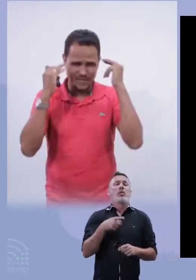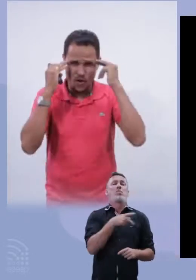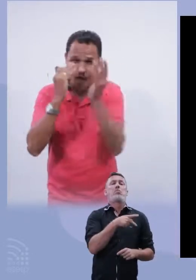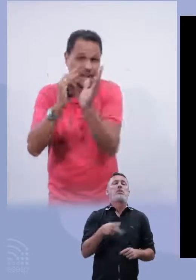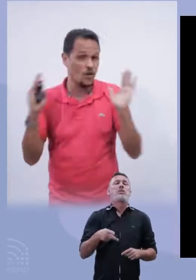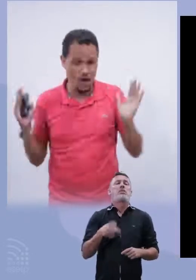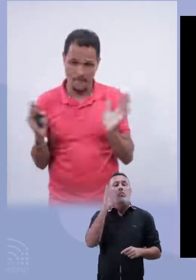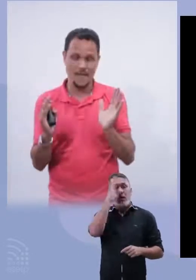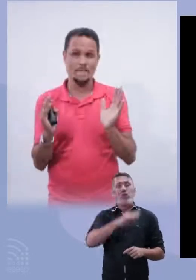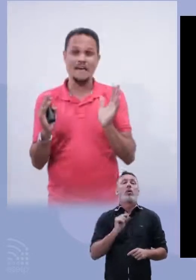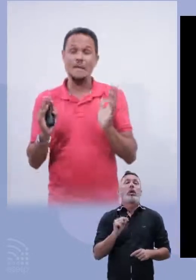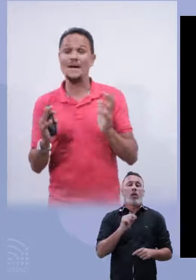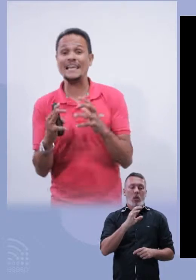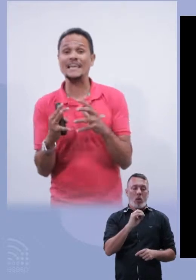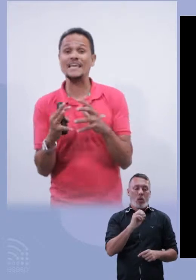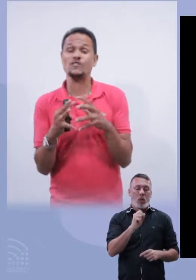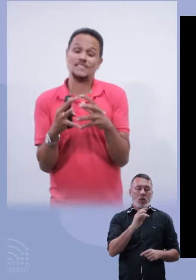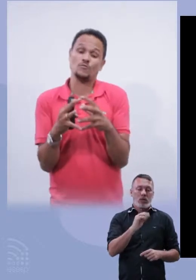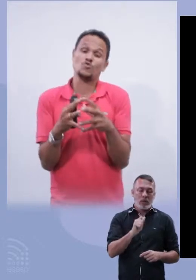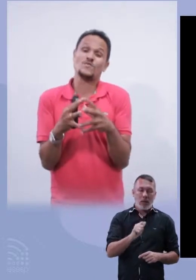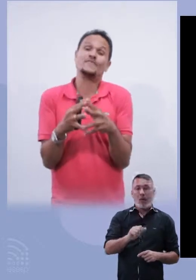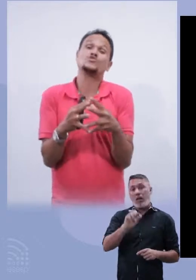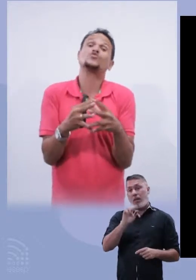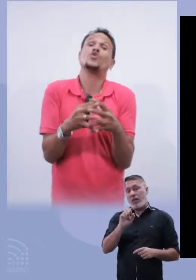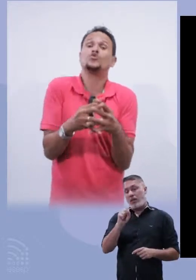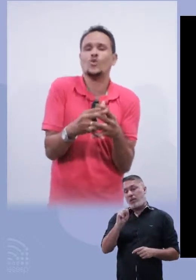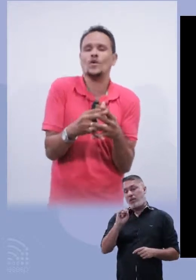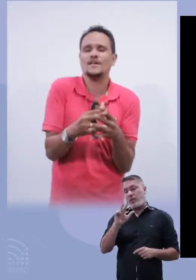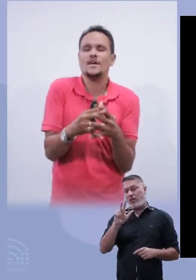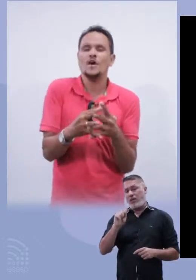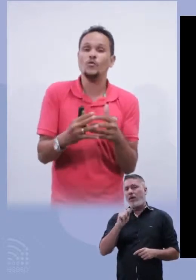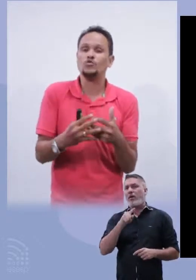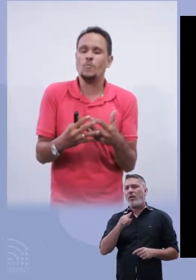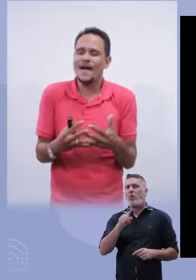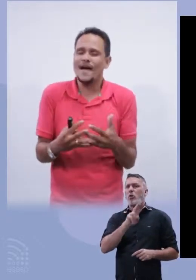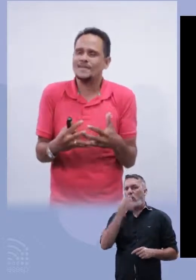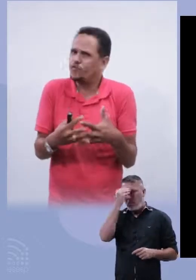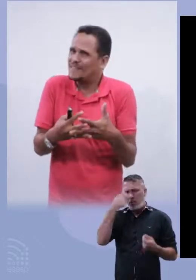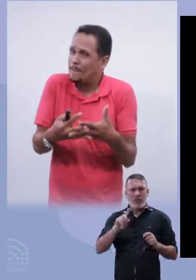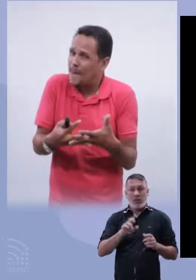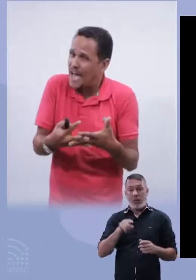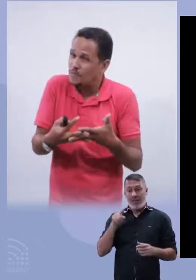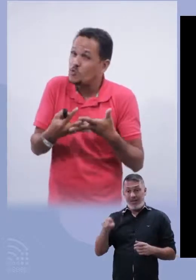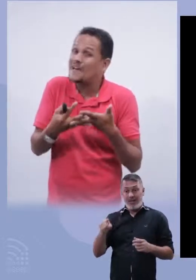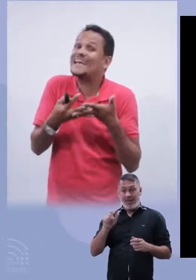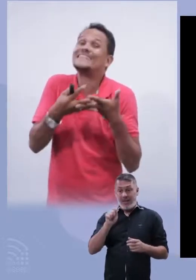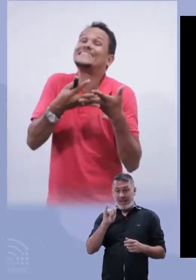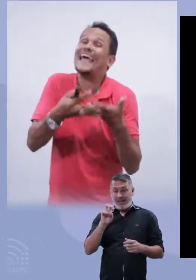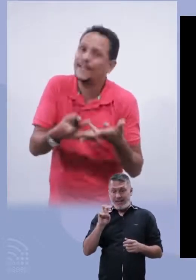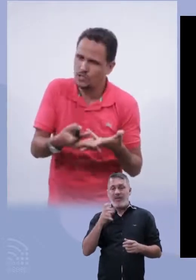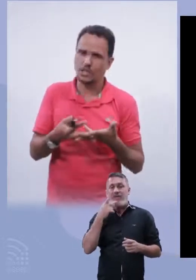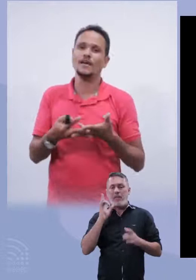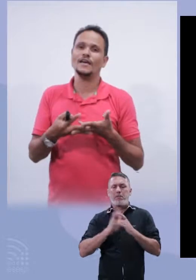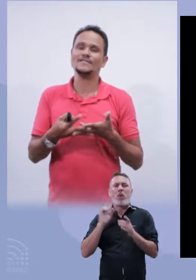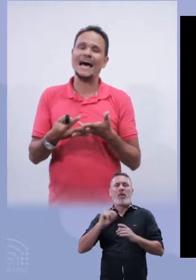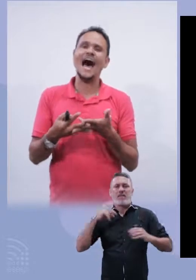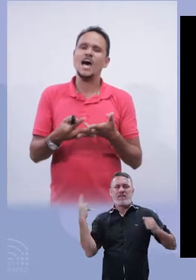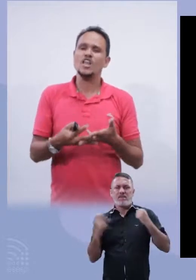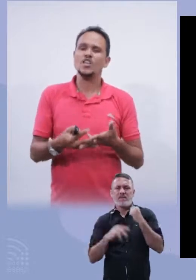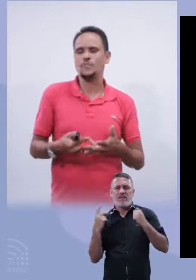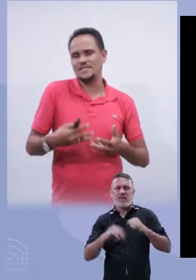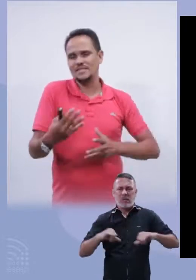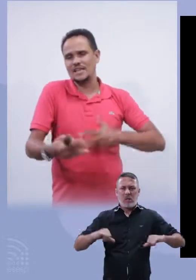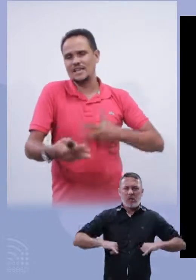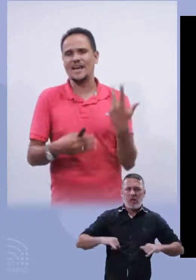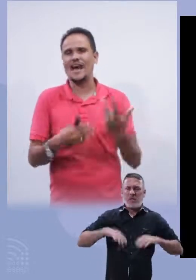Silva, não decora nome. Mas ali nós temos os atos de torturas muito mais à flor da pele, muito mais latente.